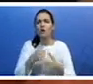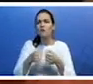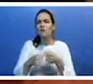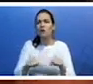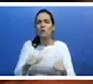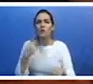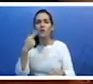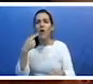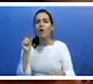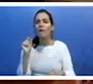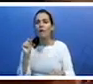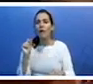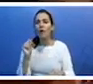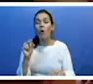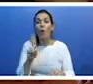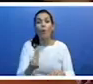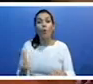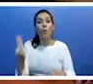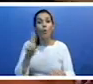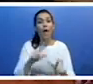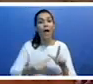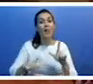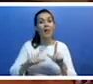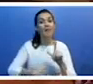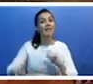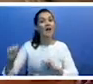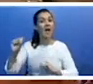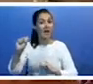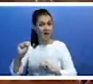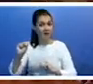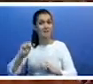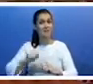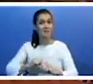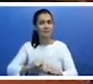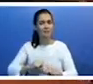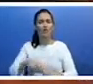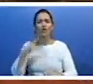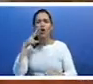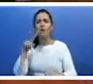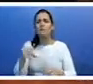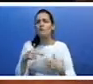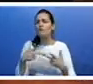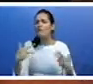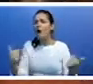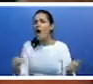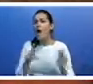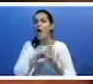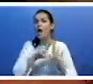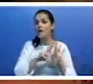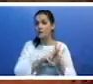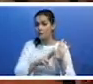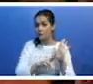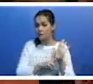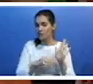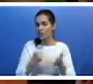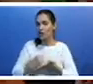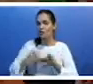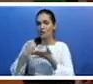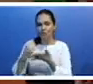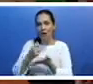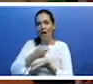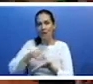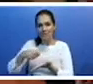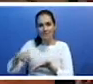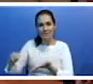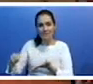o uso da letrinha S, vimos bastante regrinhas que nos ajudam muito na escrita